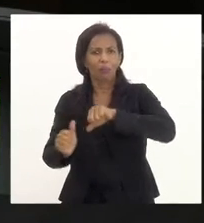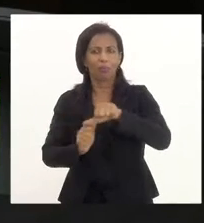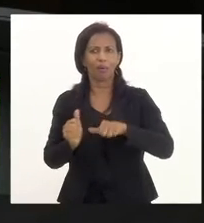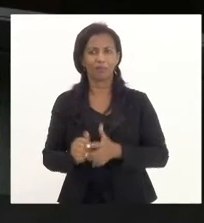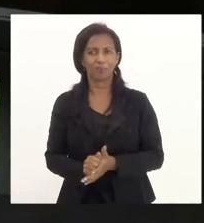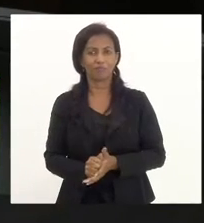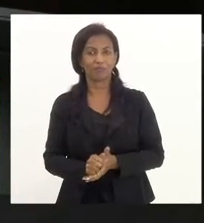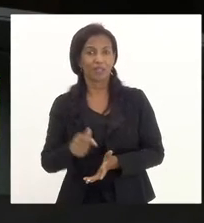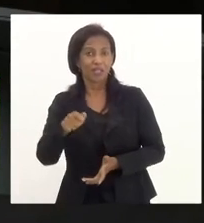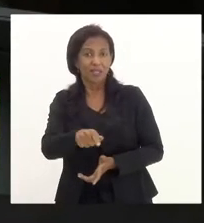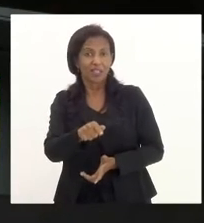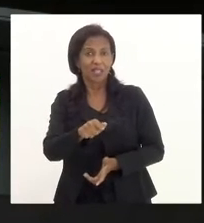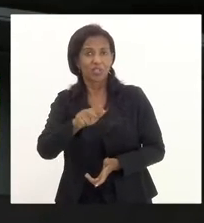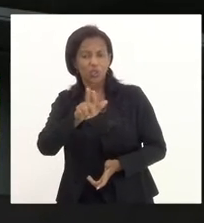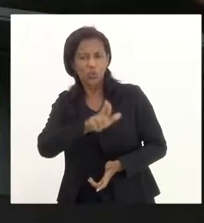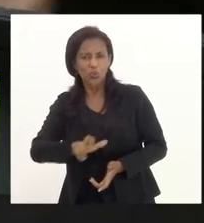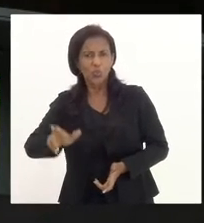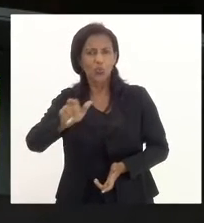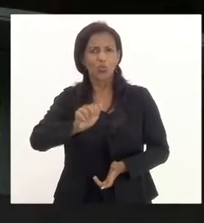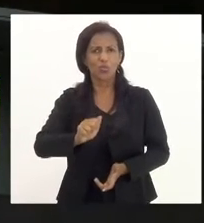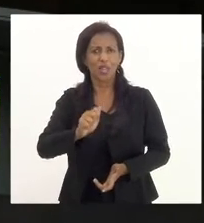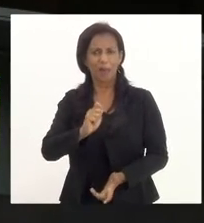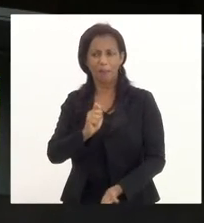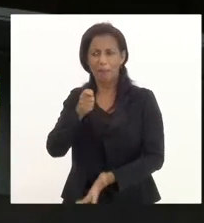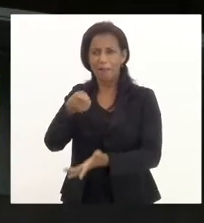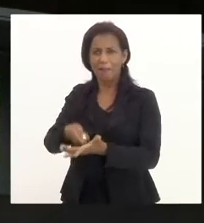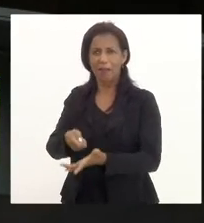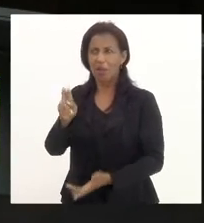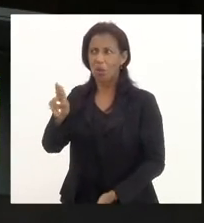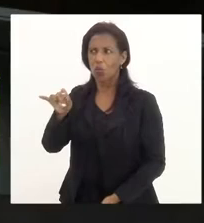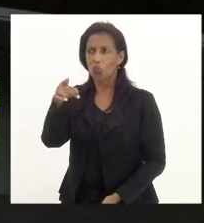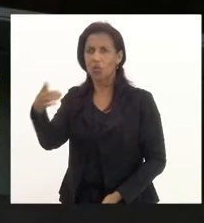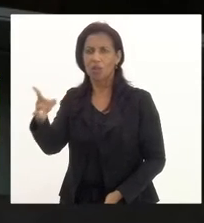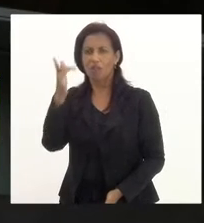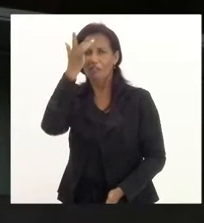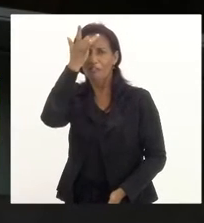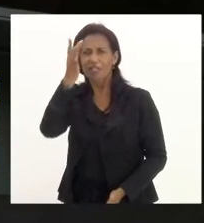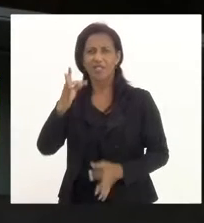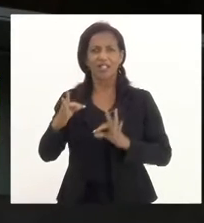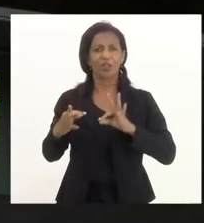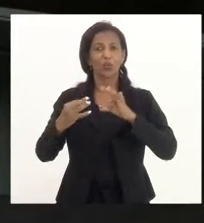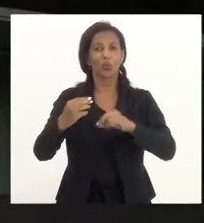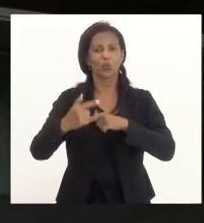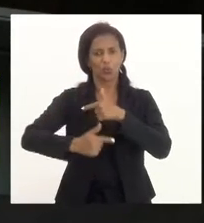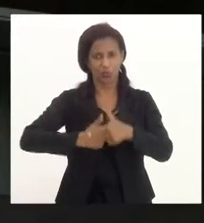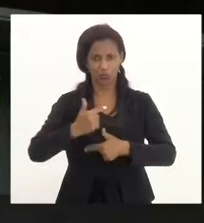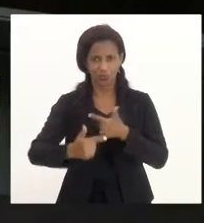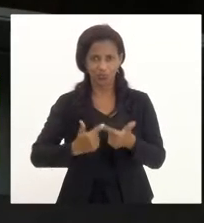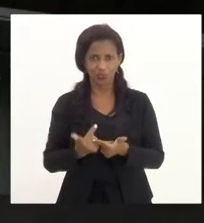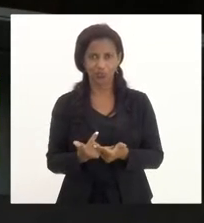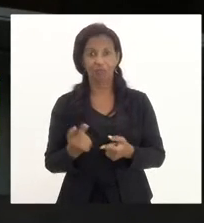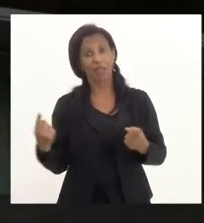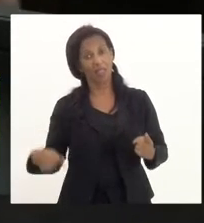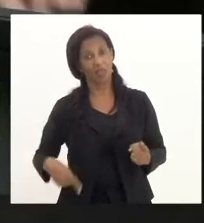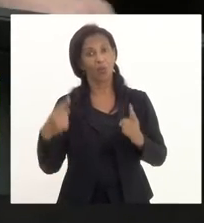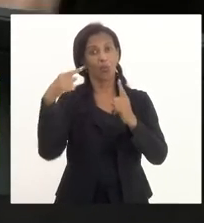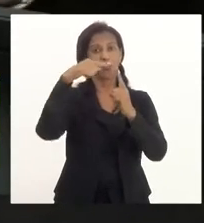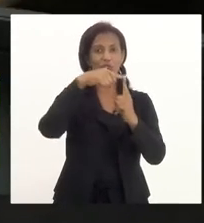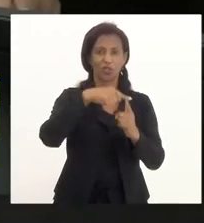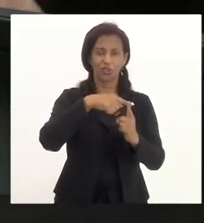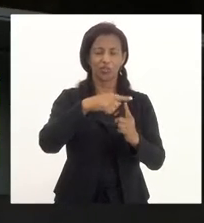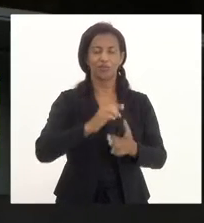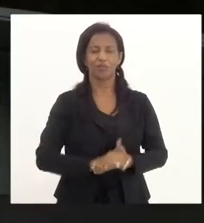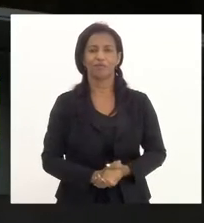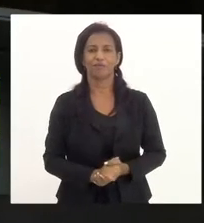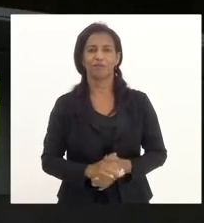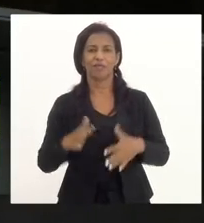numa quatro e a gente utilizar isso para que tá com a união isso Vai facilitar todo nosso trabalho e esse é o objetivo e